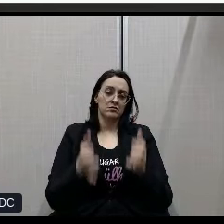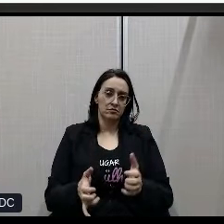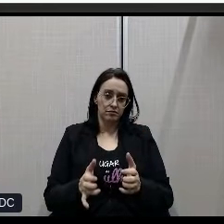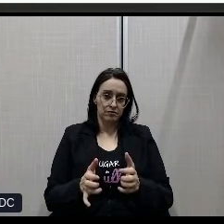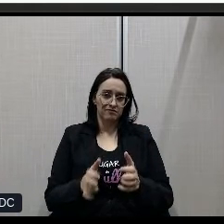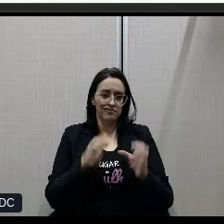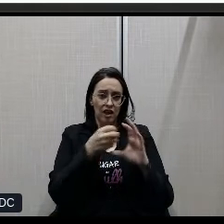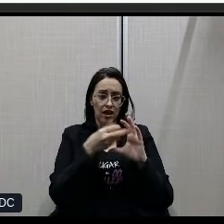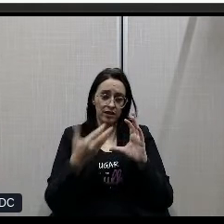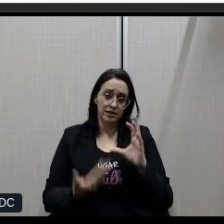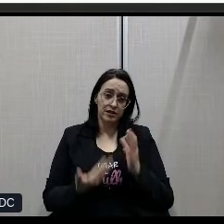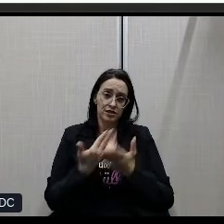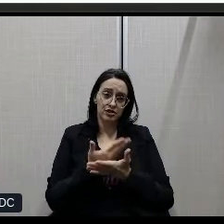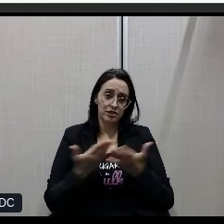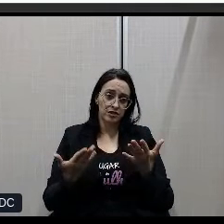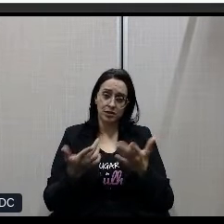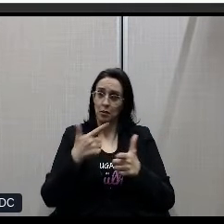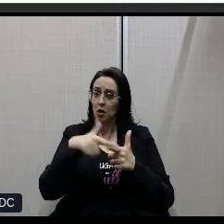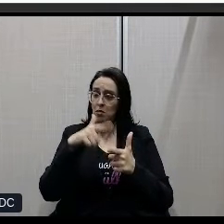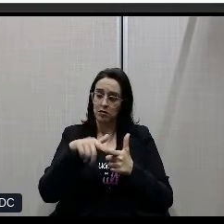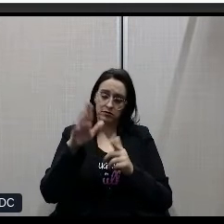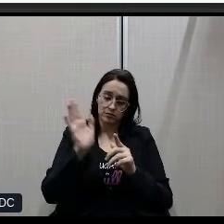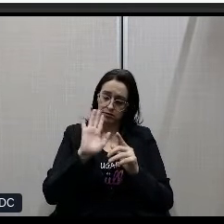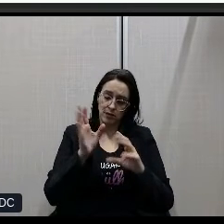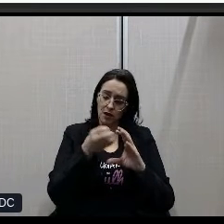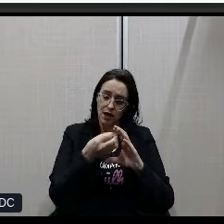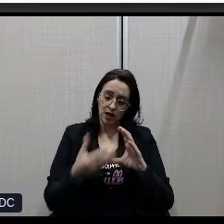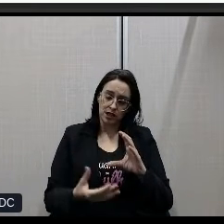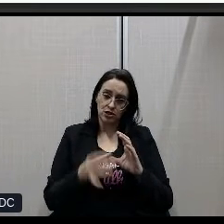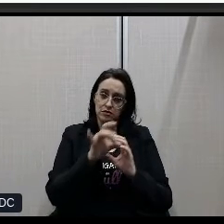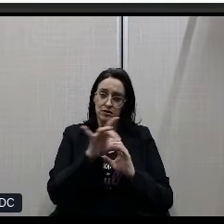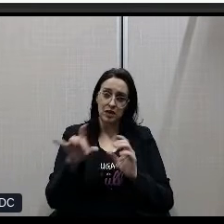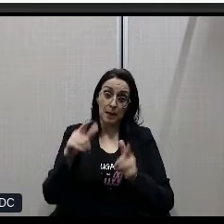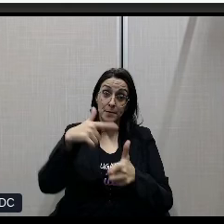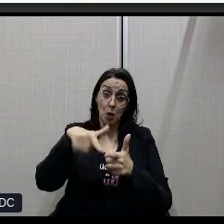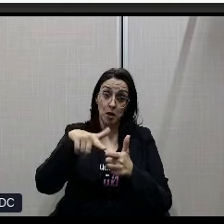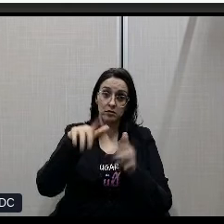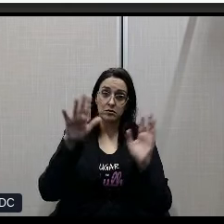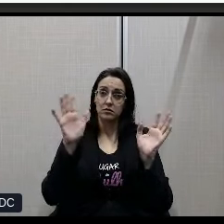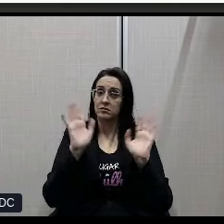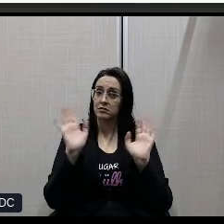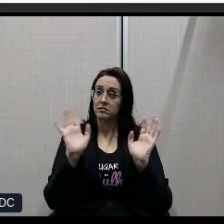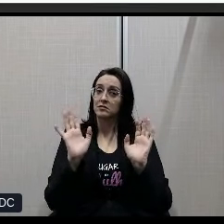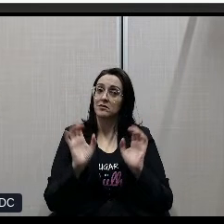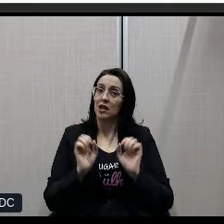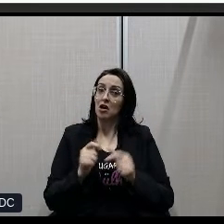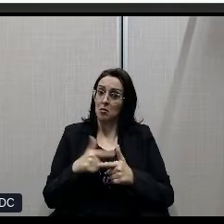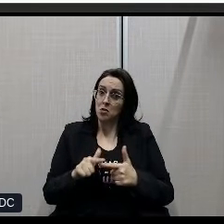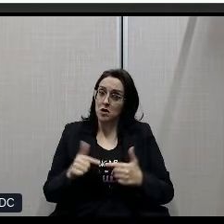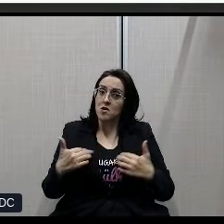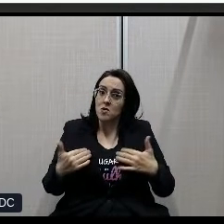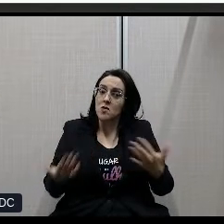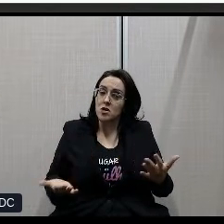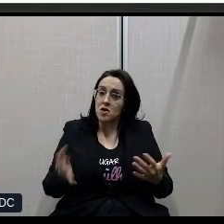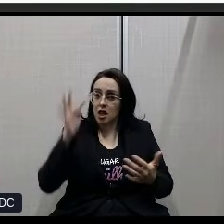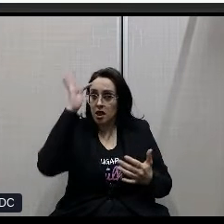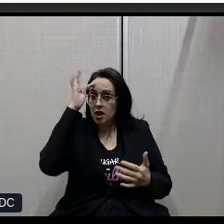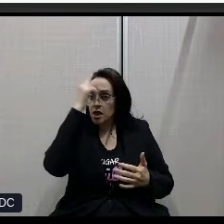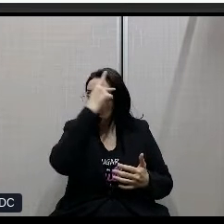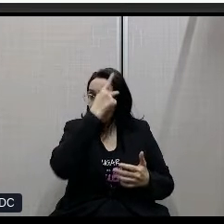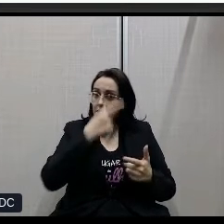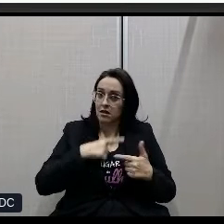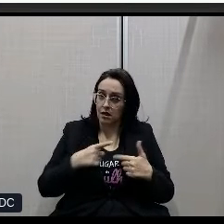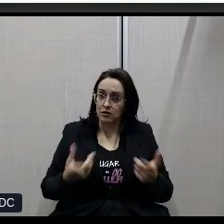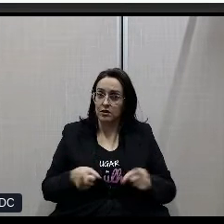como características e não como problemas. Se vocês encararem como problemas, vão ter aí, de fato, um problema comigo que tem o TDAH,